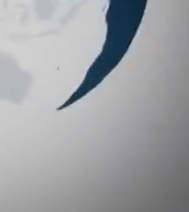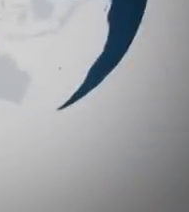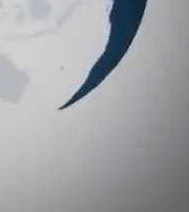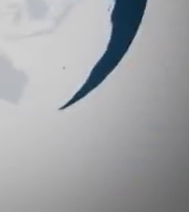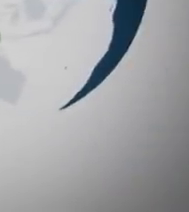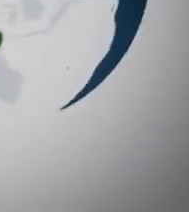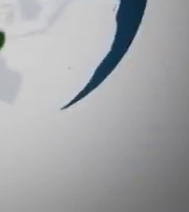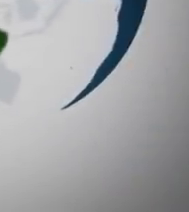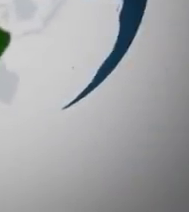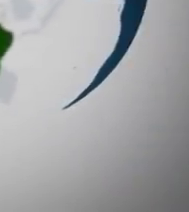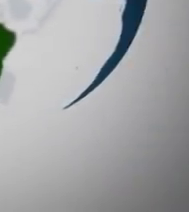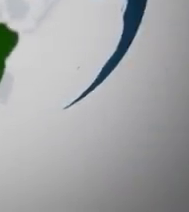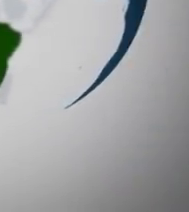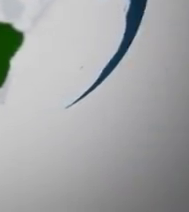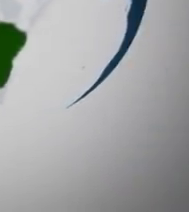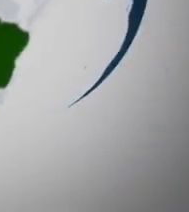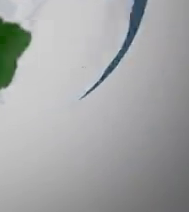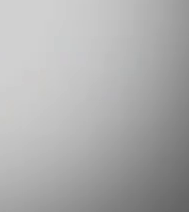Federal